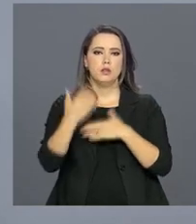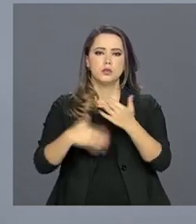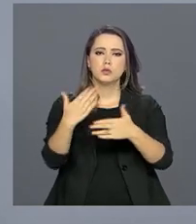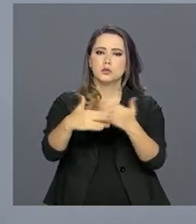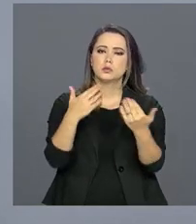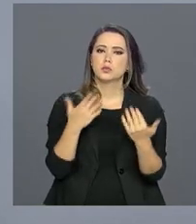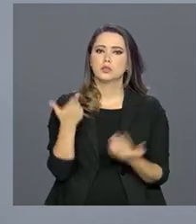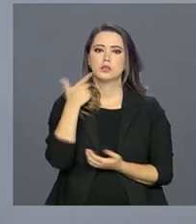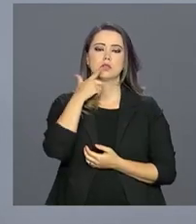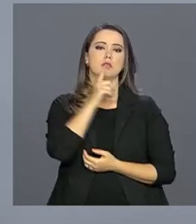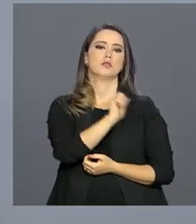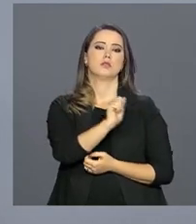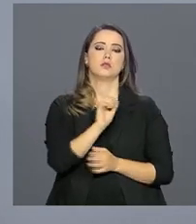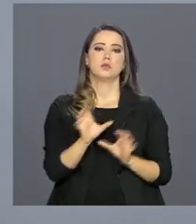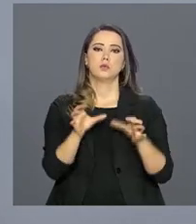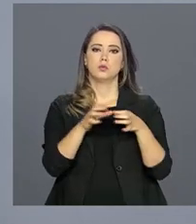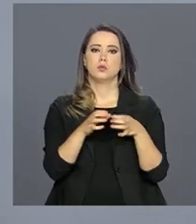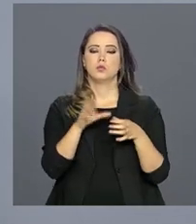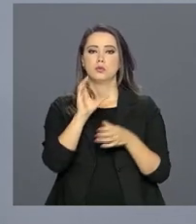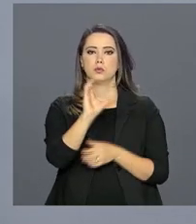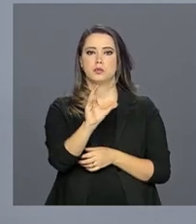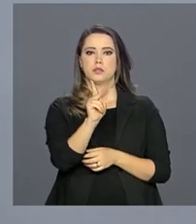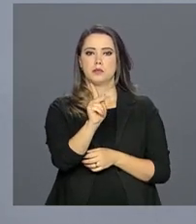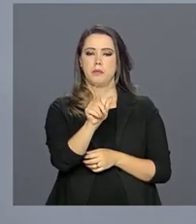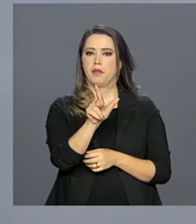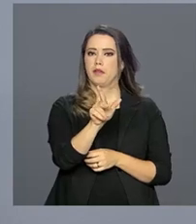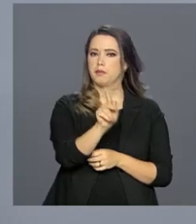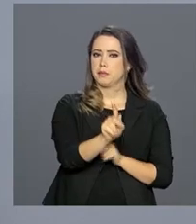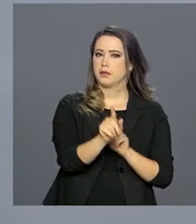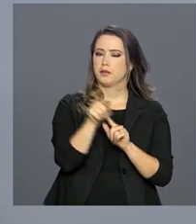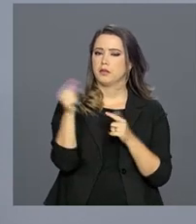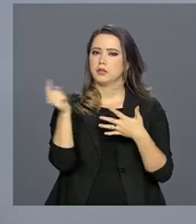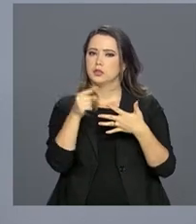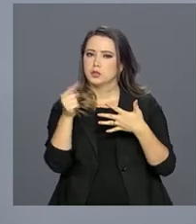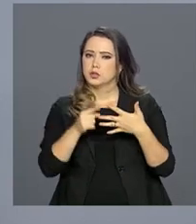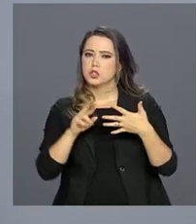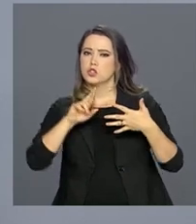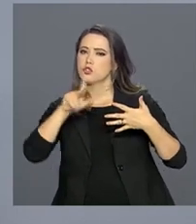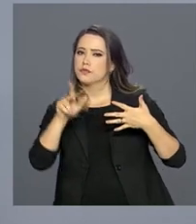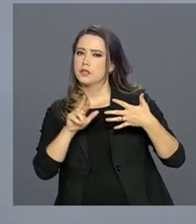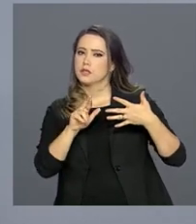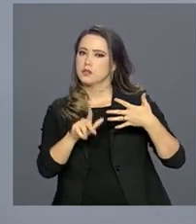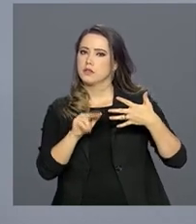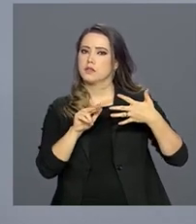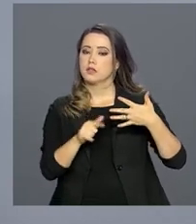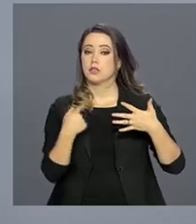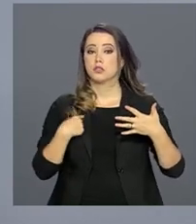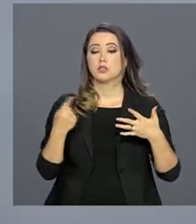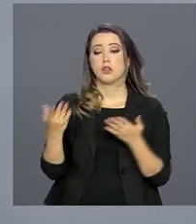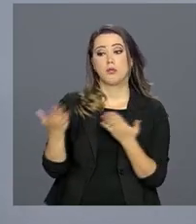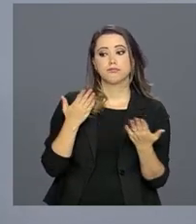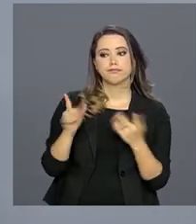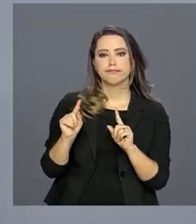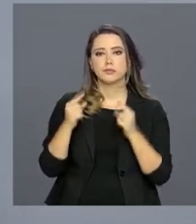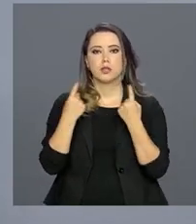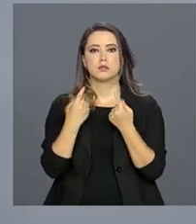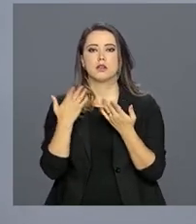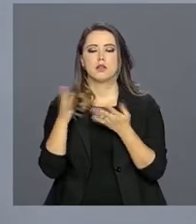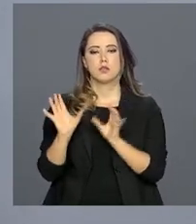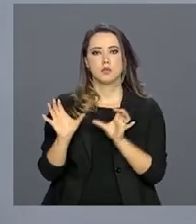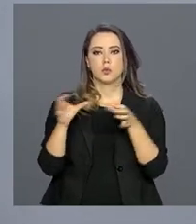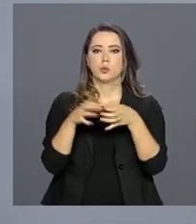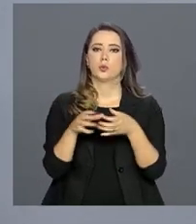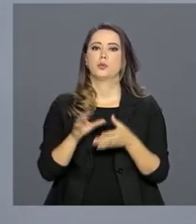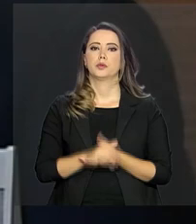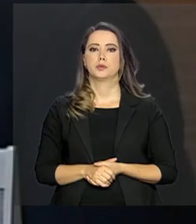alcançados pela cplp dos pontos convergentes entre os países e também das aspirações e dos desafios para o